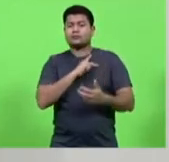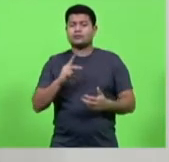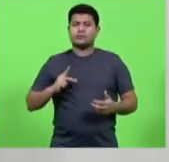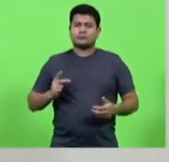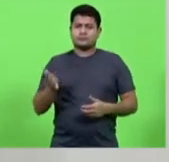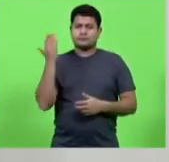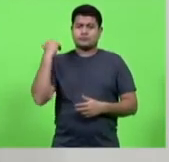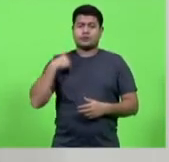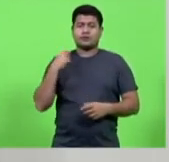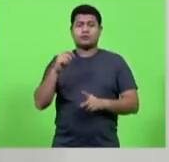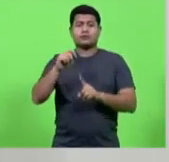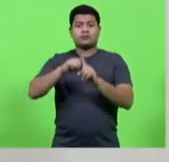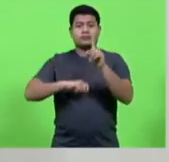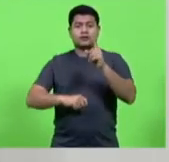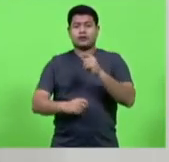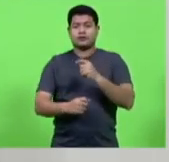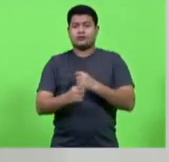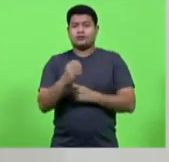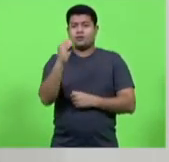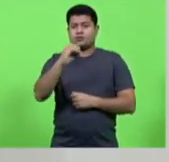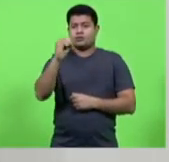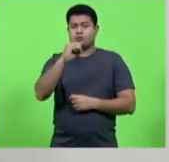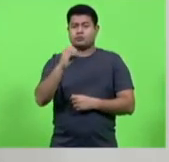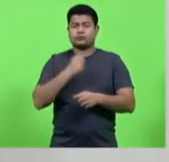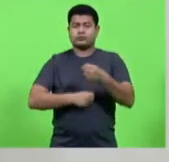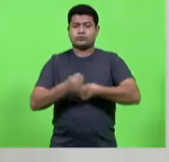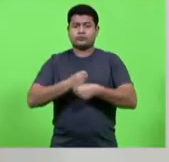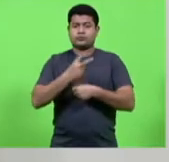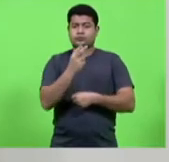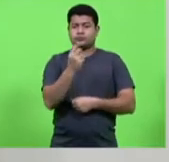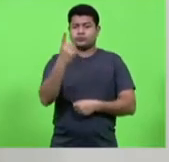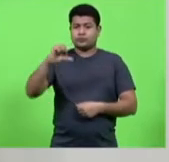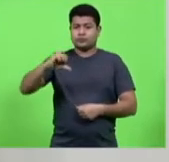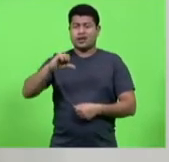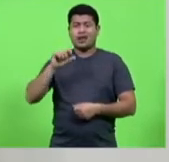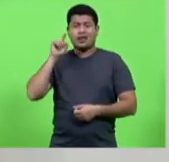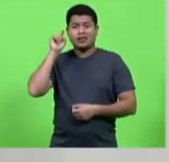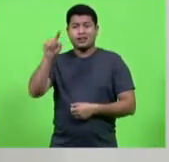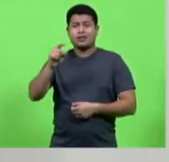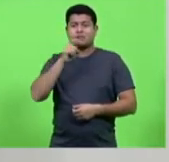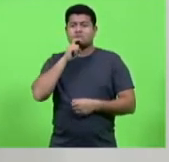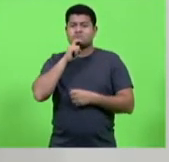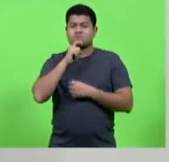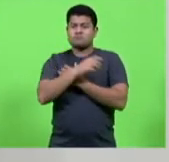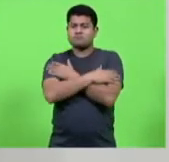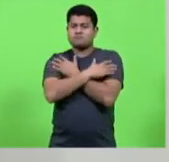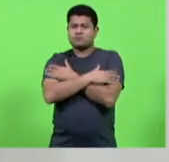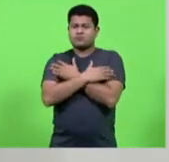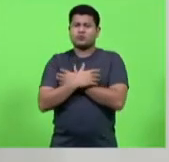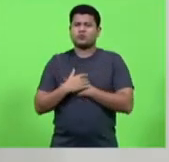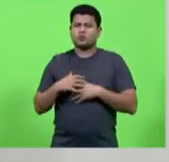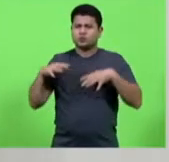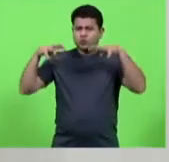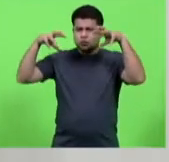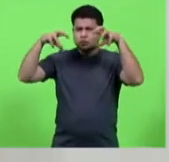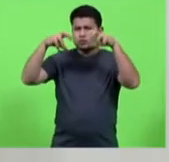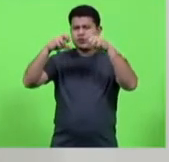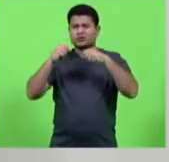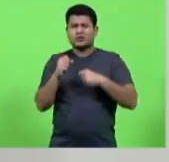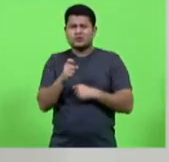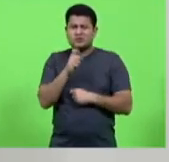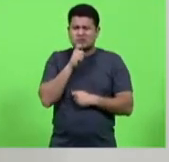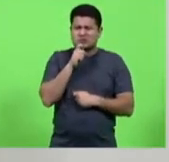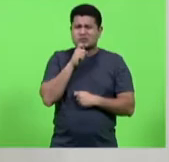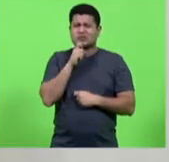em outubro de 2019, lá em Urubici, numa noite fria, muito escura, no inverno, onde